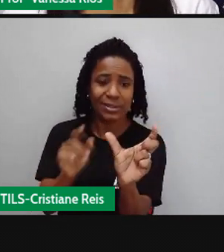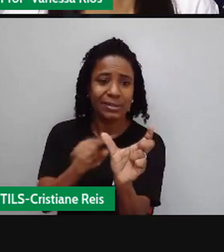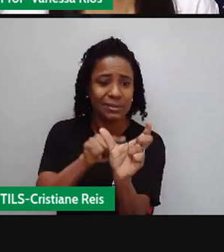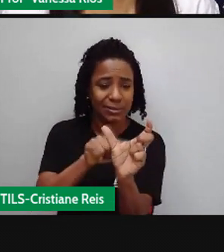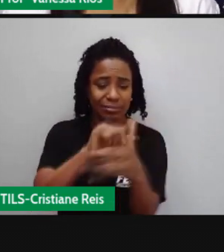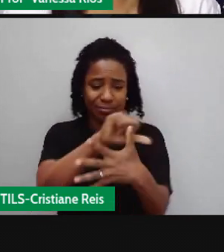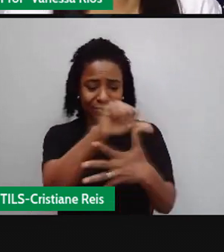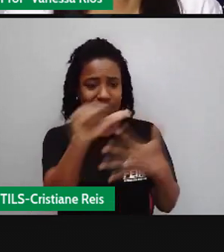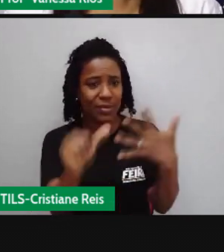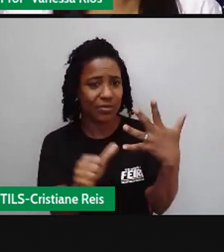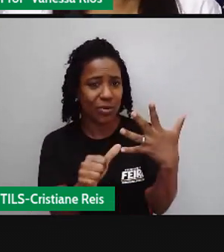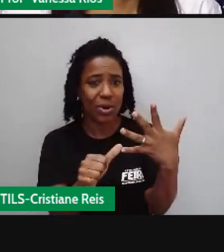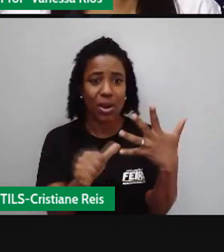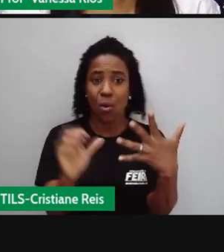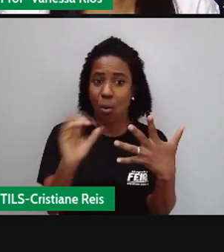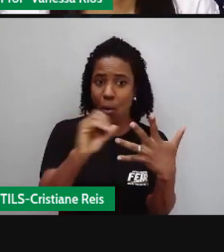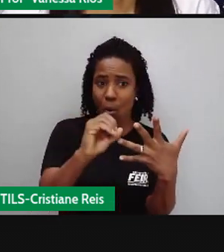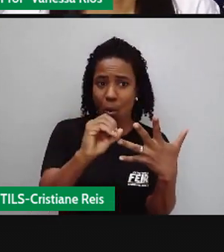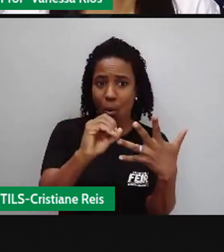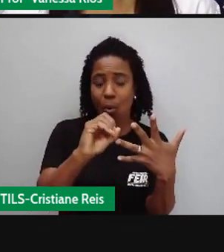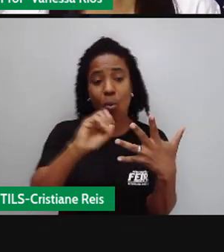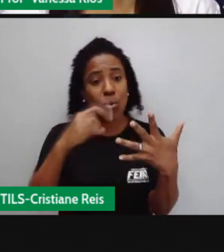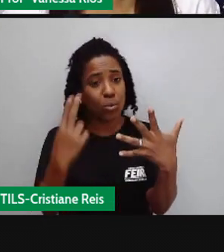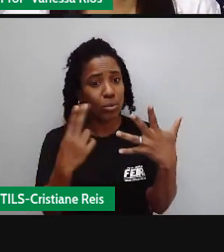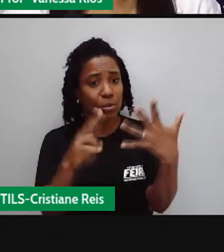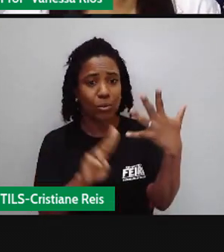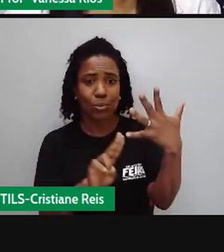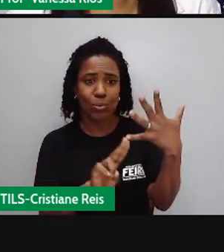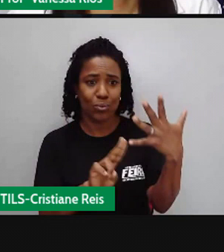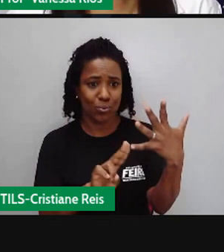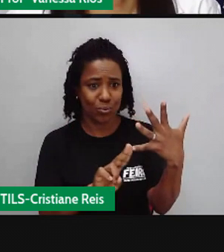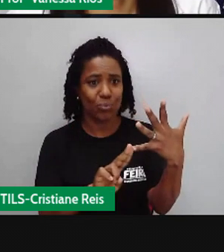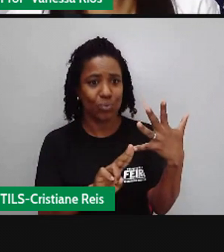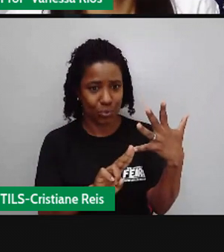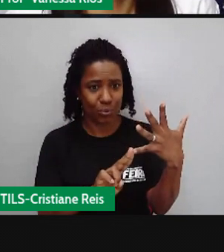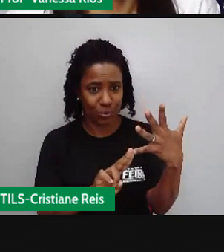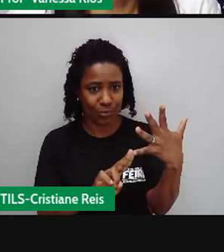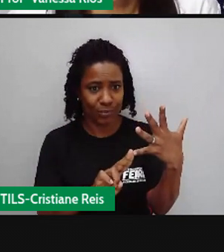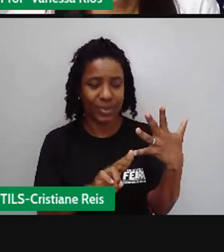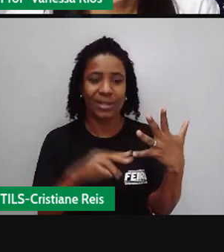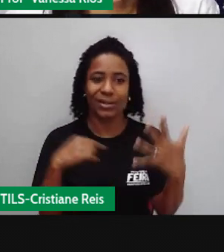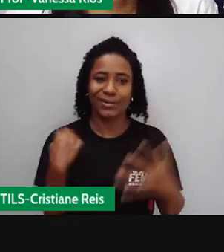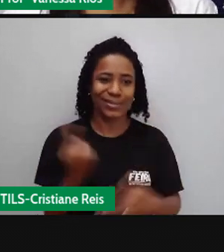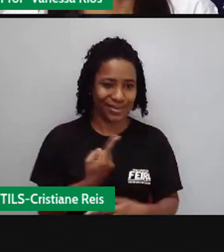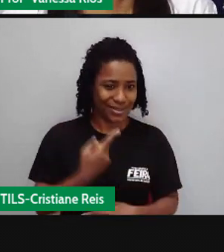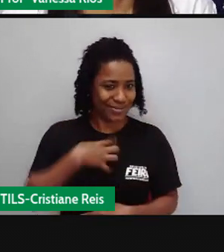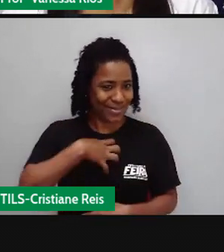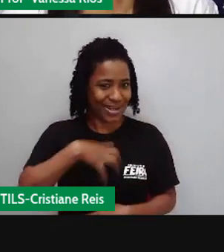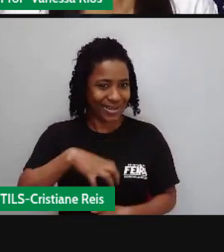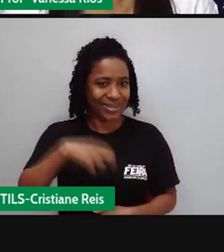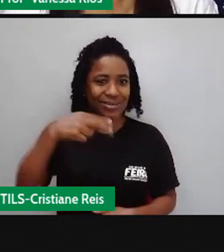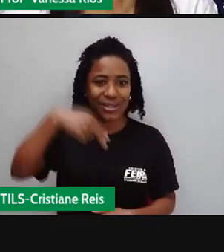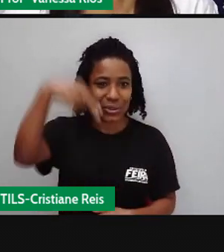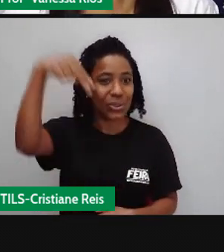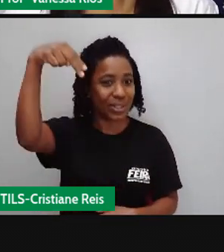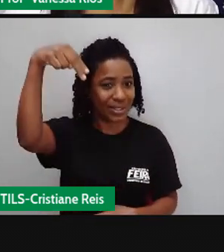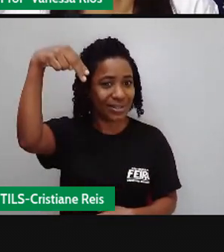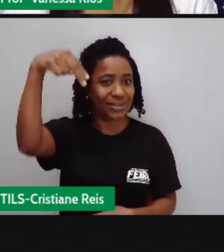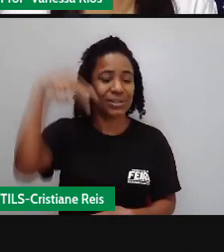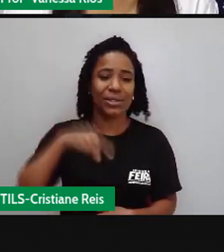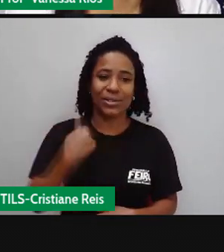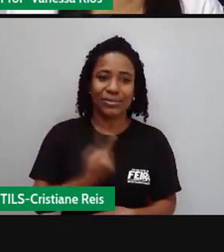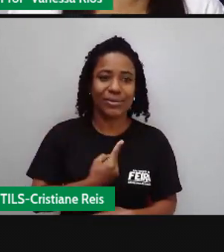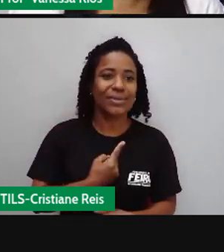é muito parecido, né? Principalmente para nós aqui, baianos e nordestinos, né? A gente muitas vezes,